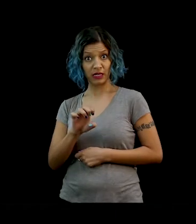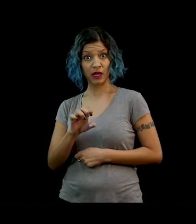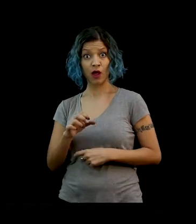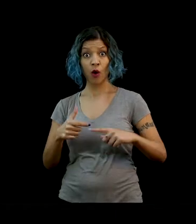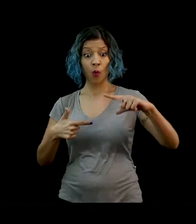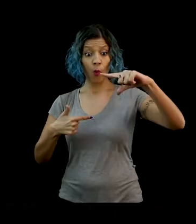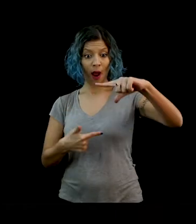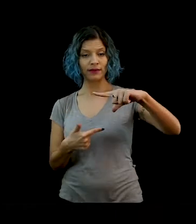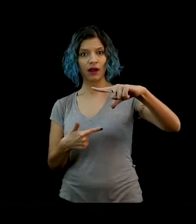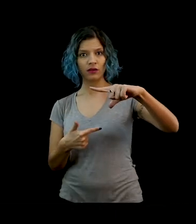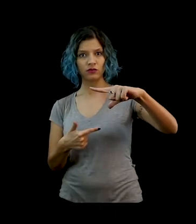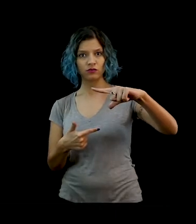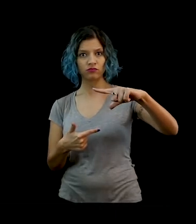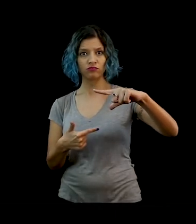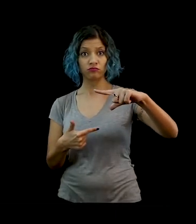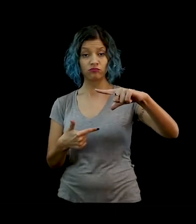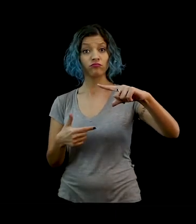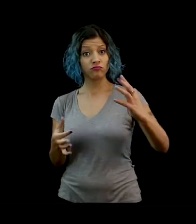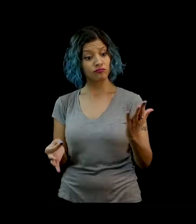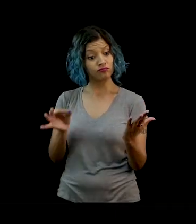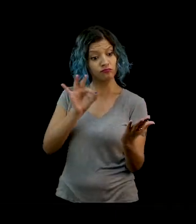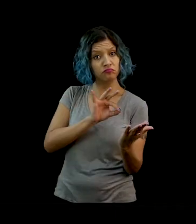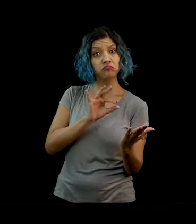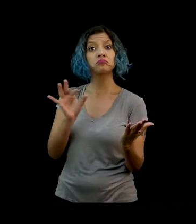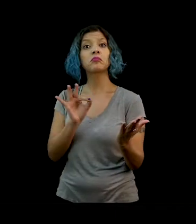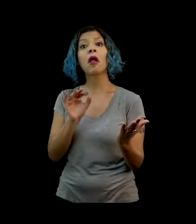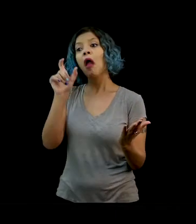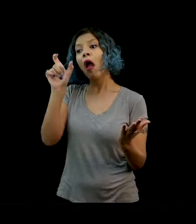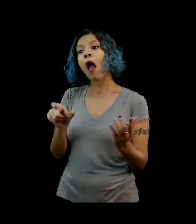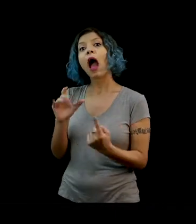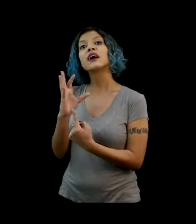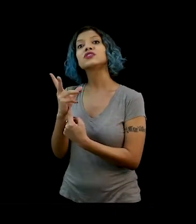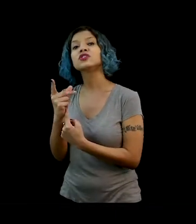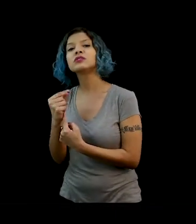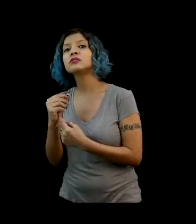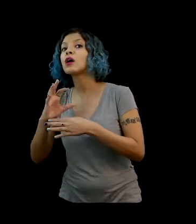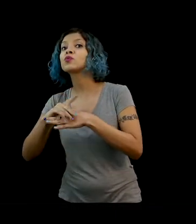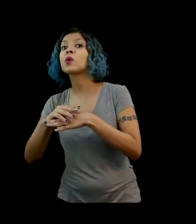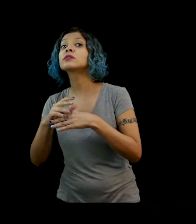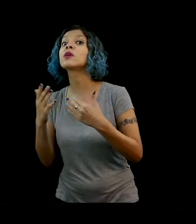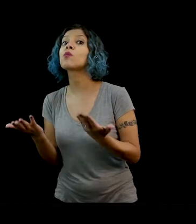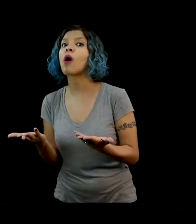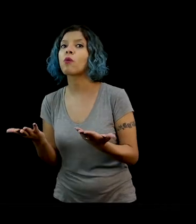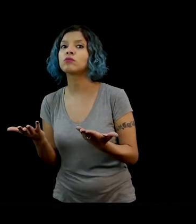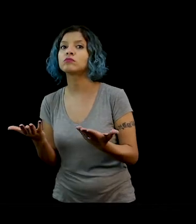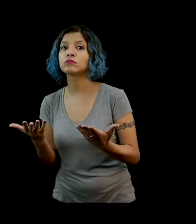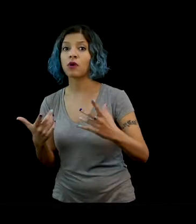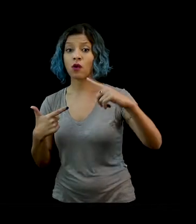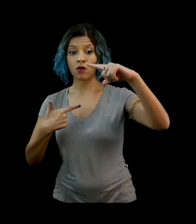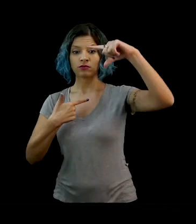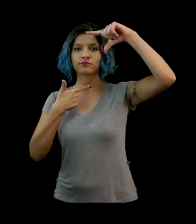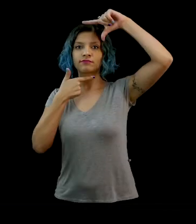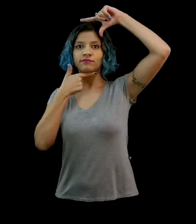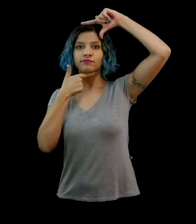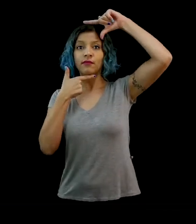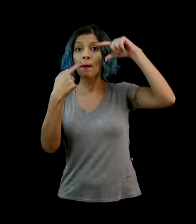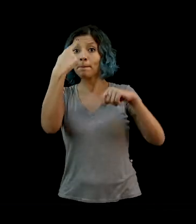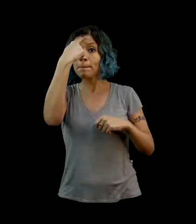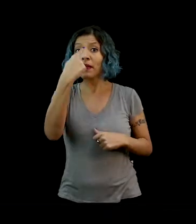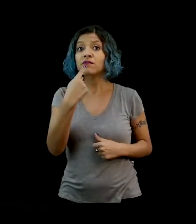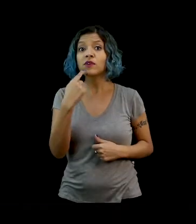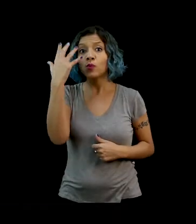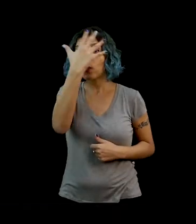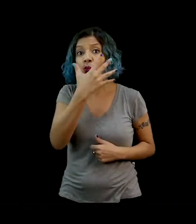doenças que eles tiveram ele é quadrado que eu queria dar destaque para os perfis dos Artistas né e acabou também pensando